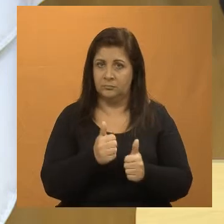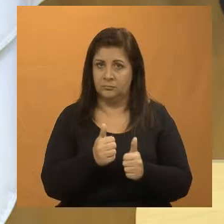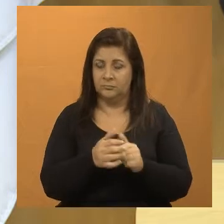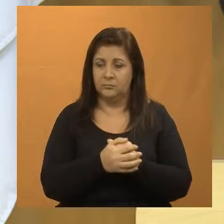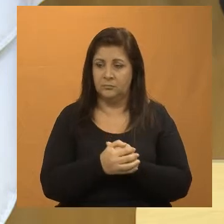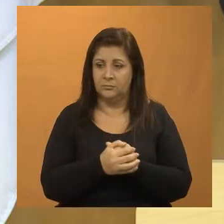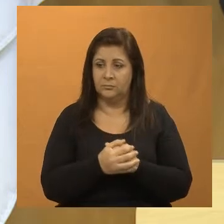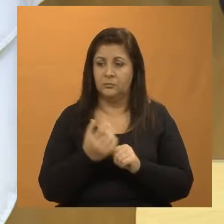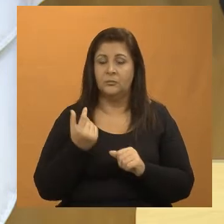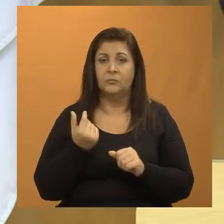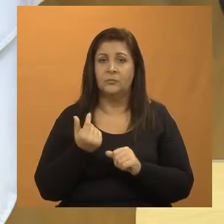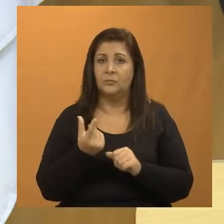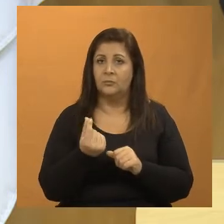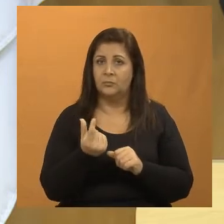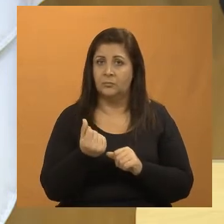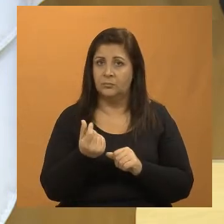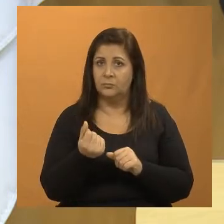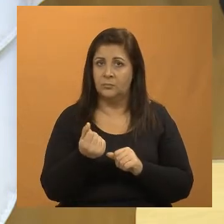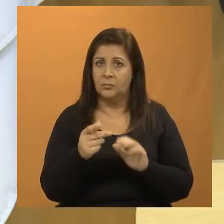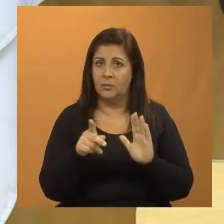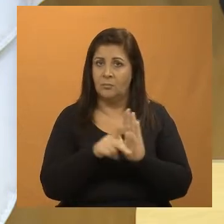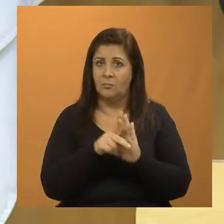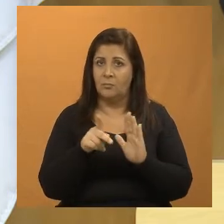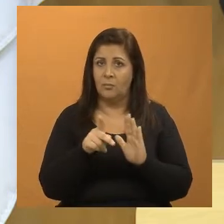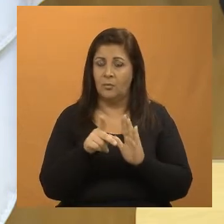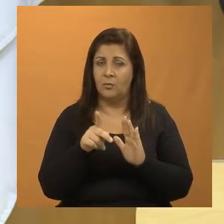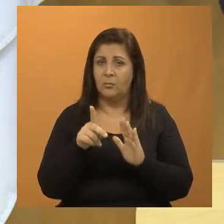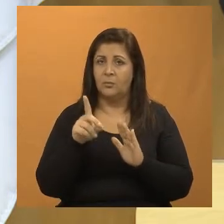existente, sem nenhum tipo de aporte externo.